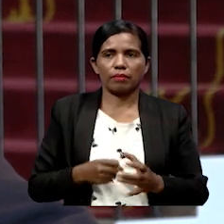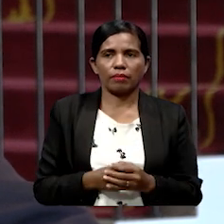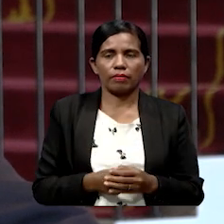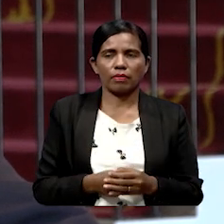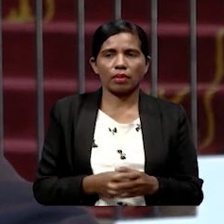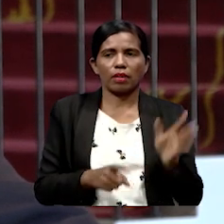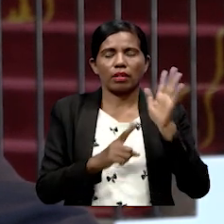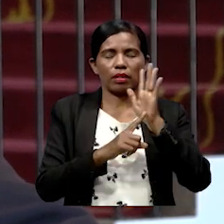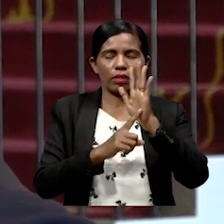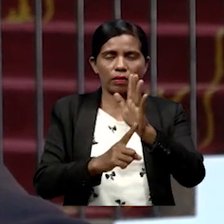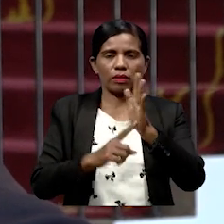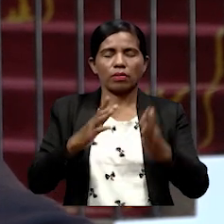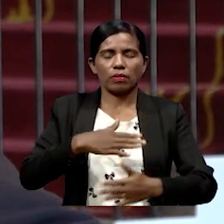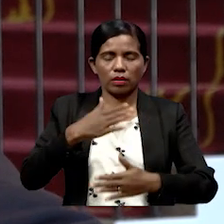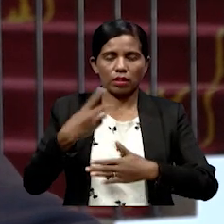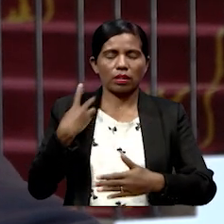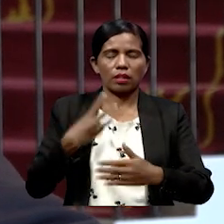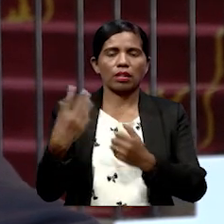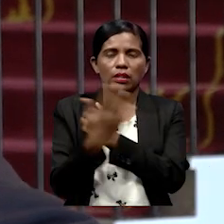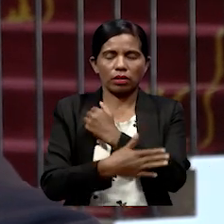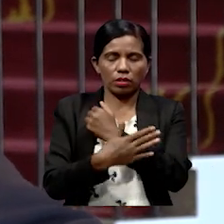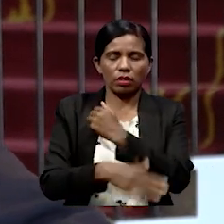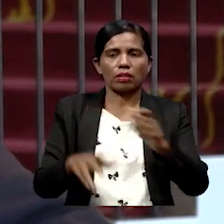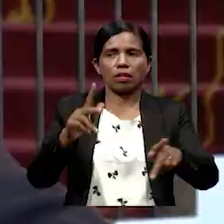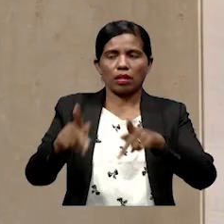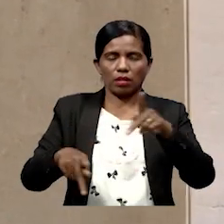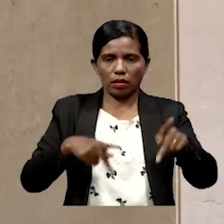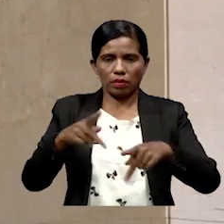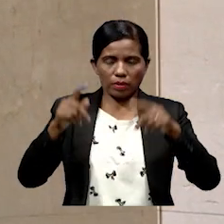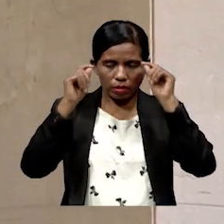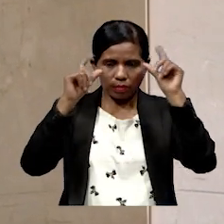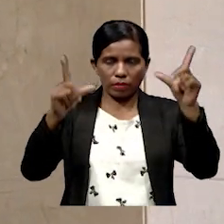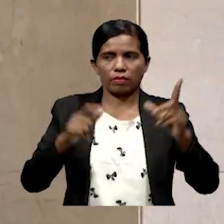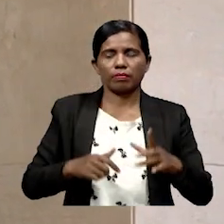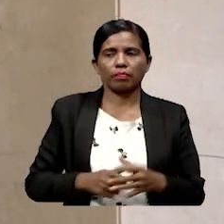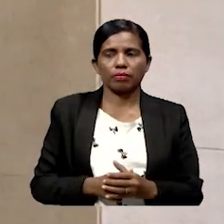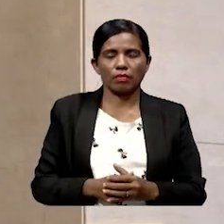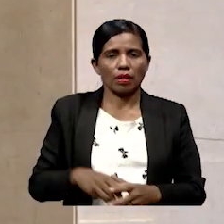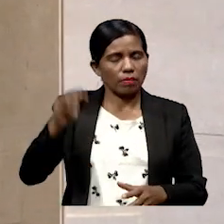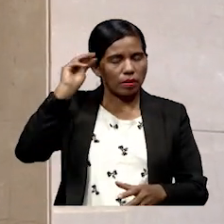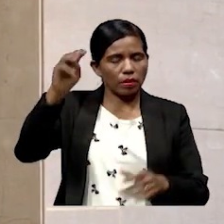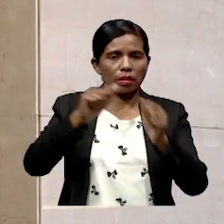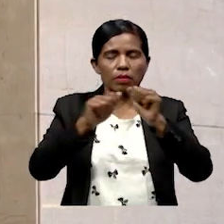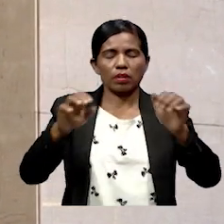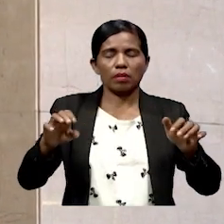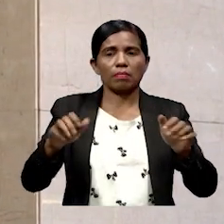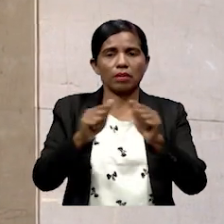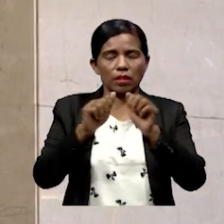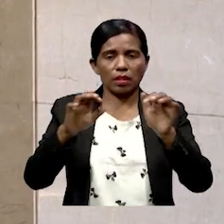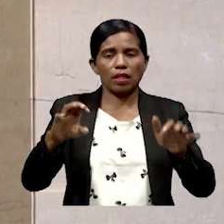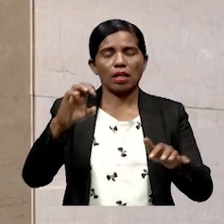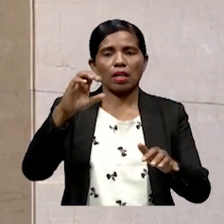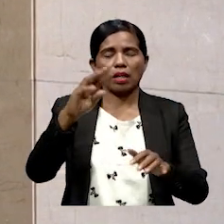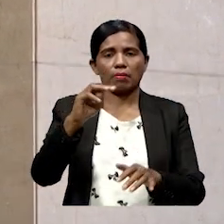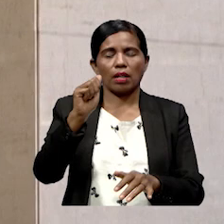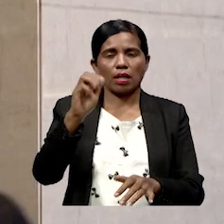partilha alegria ne ho ita nia. Nasao no ho ita nia. População sire ita nia. Antes nem ministro administração estatal hateten, quando ba